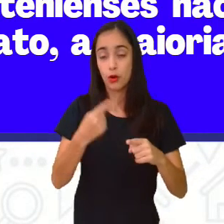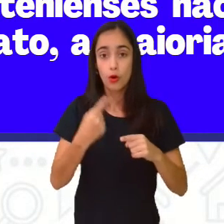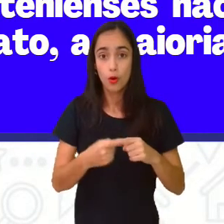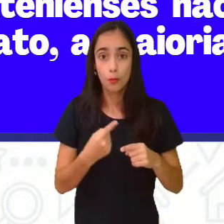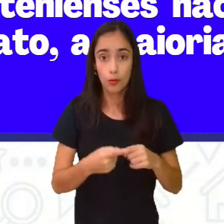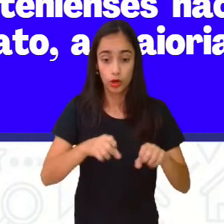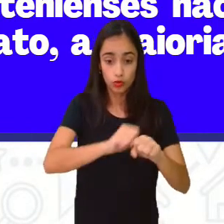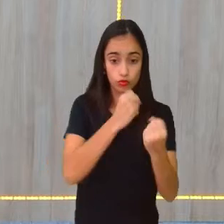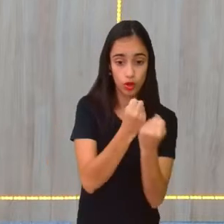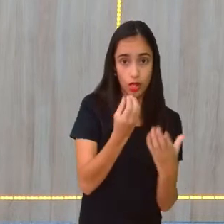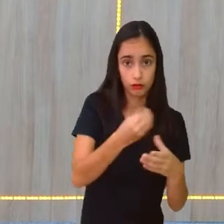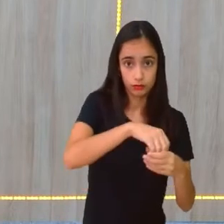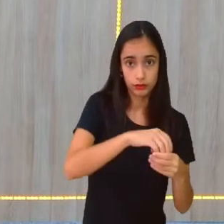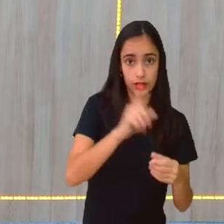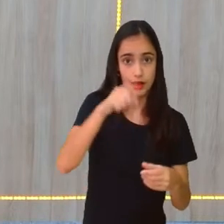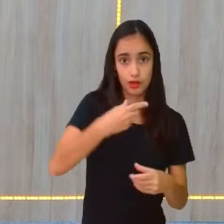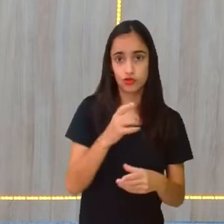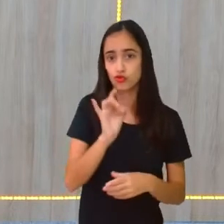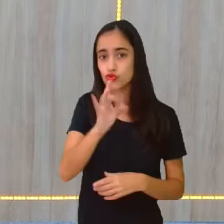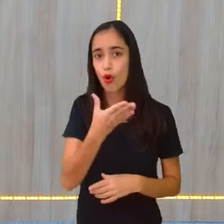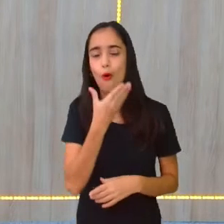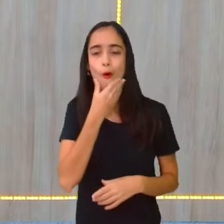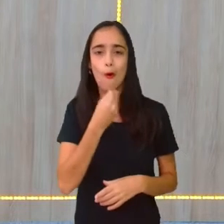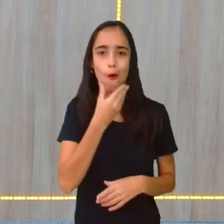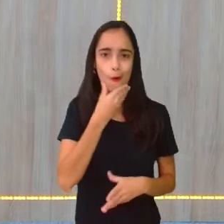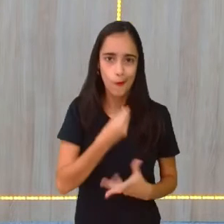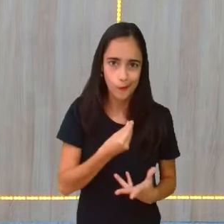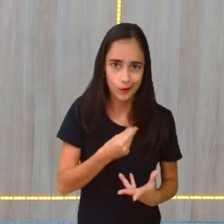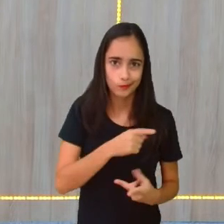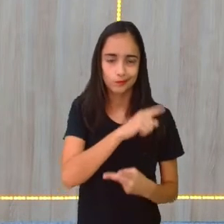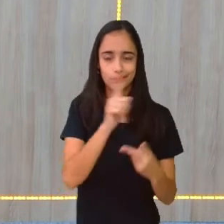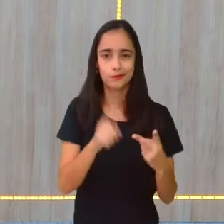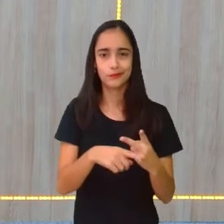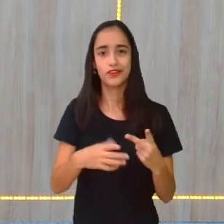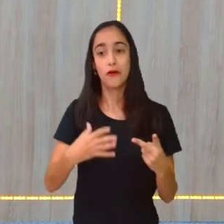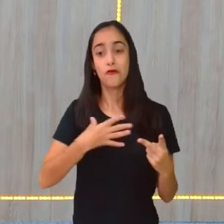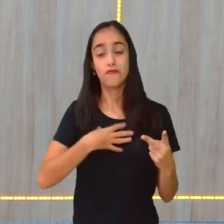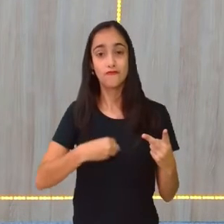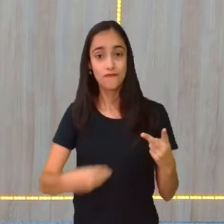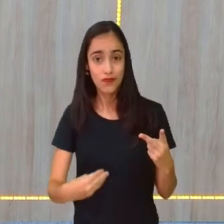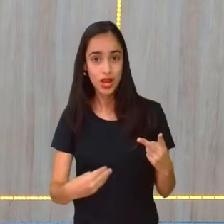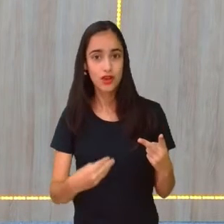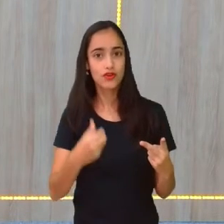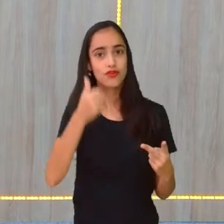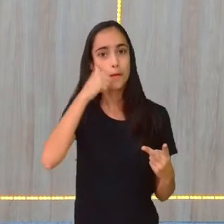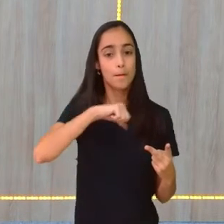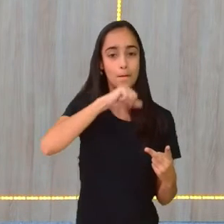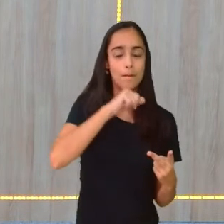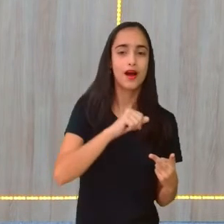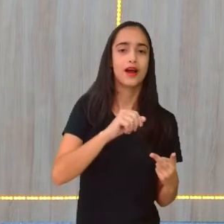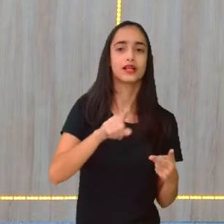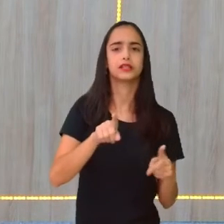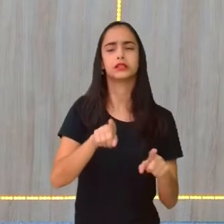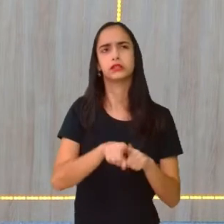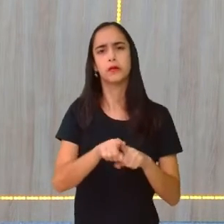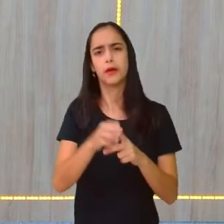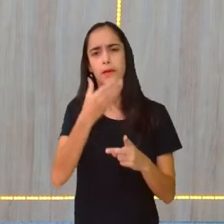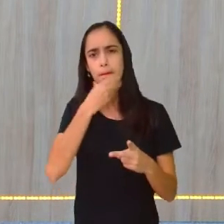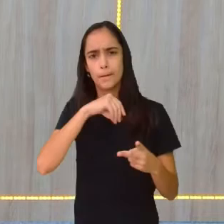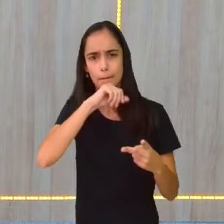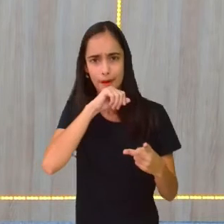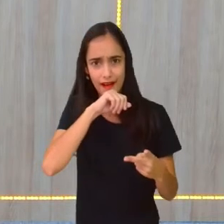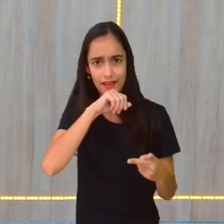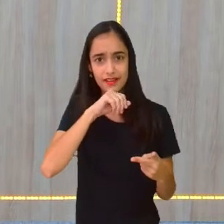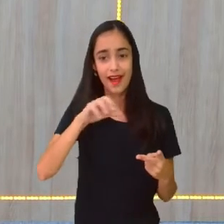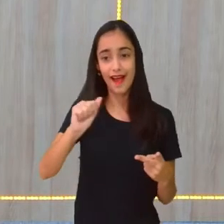eram apenas os homens, filhos de pai e mãe atenienses, então, e